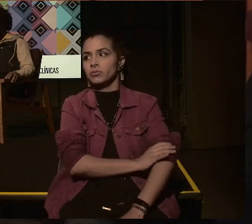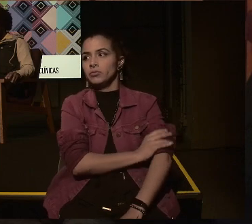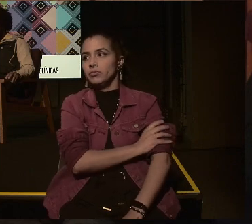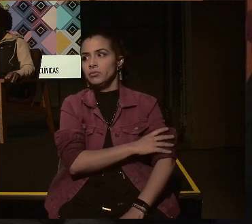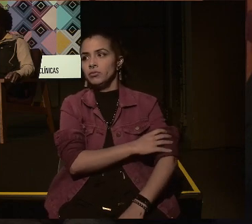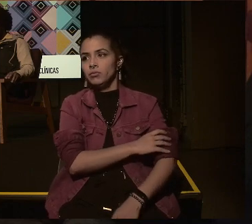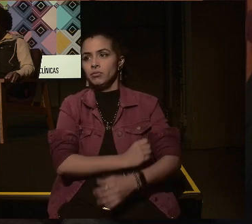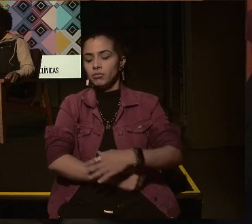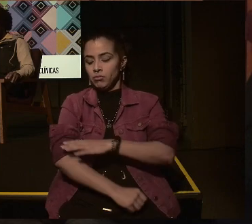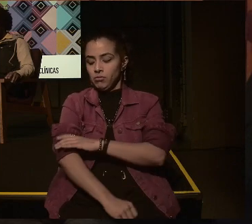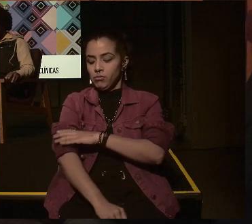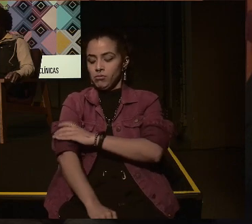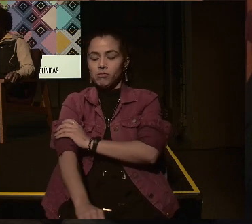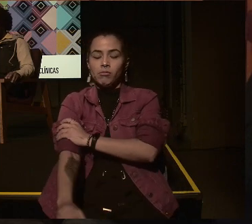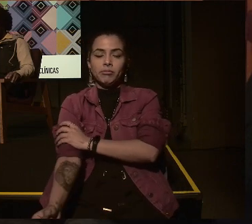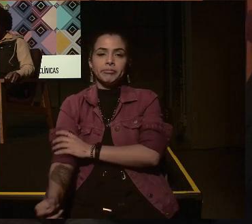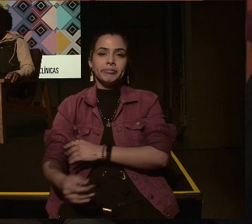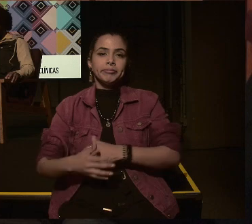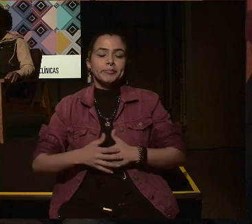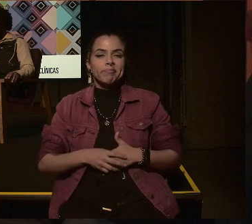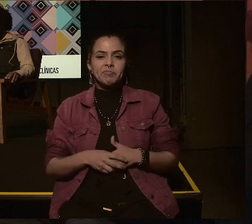Não sei se é branco.